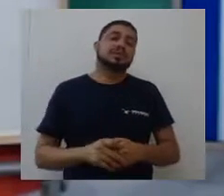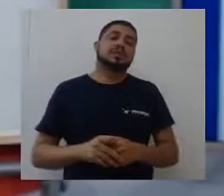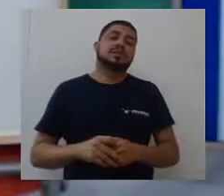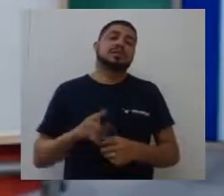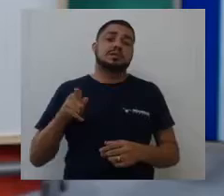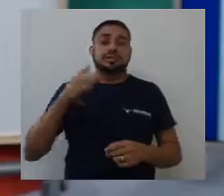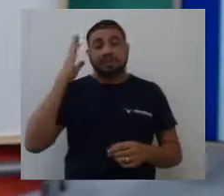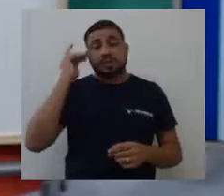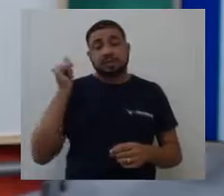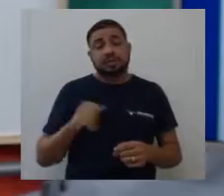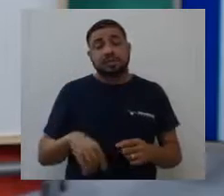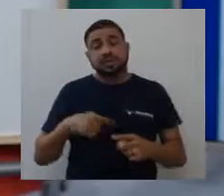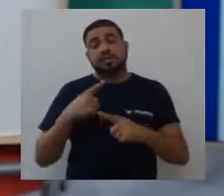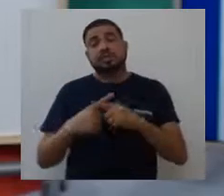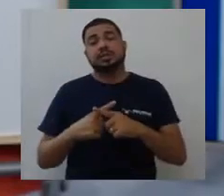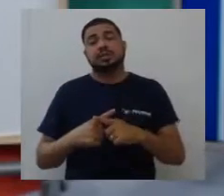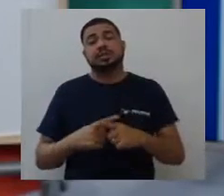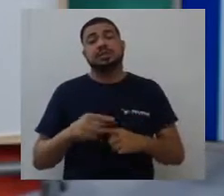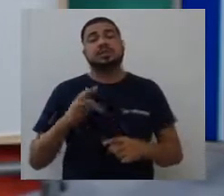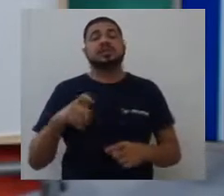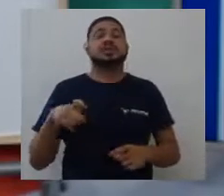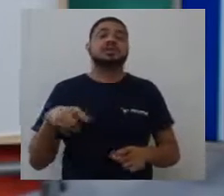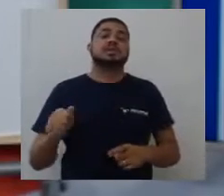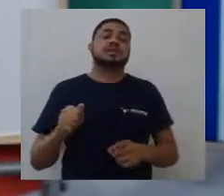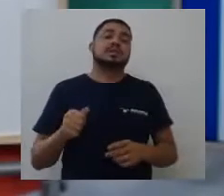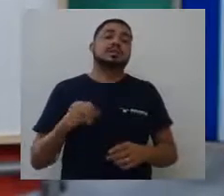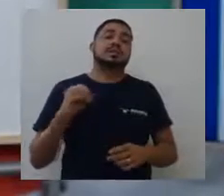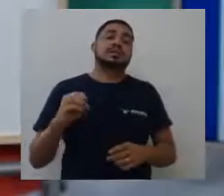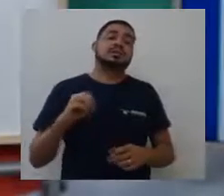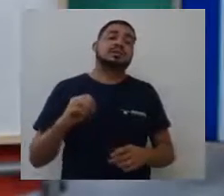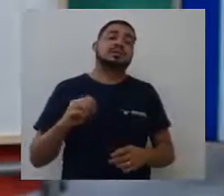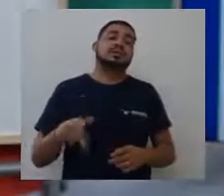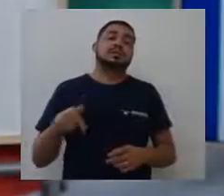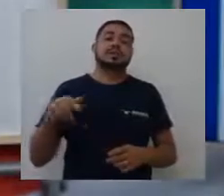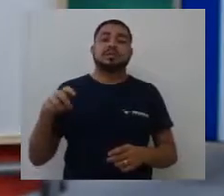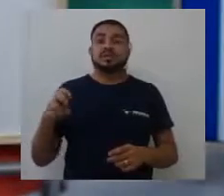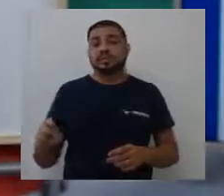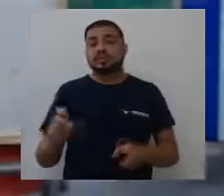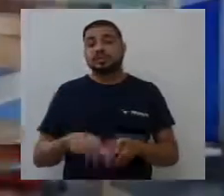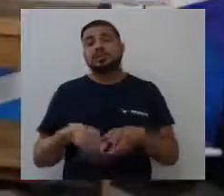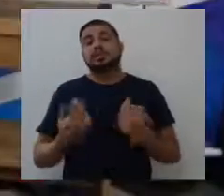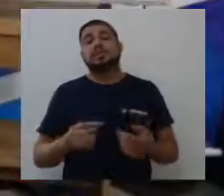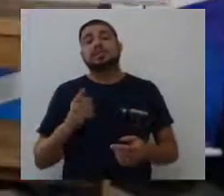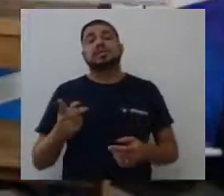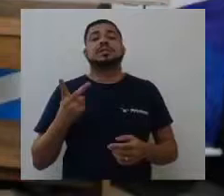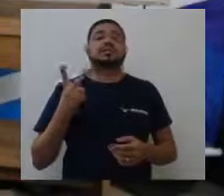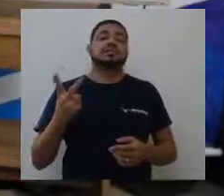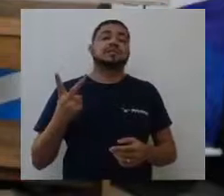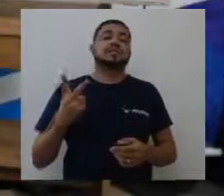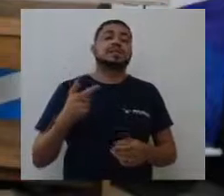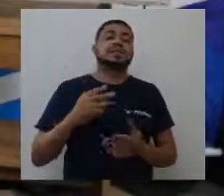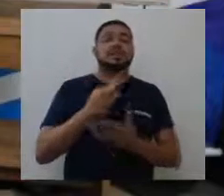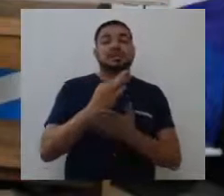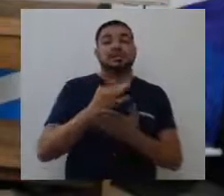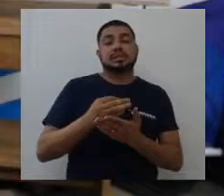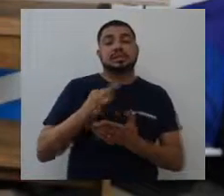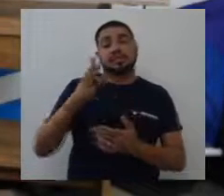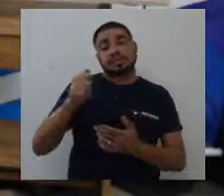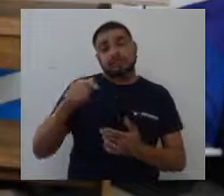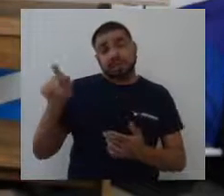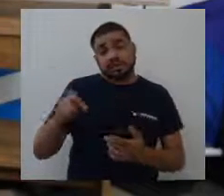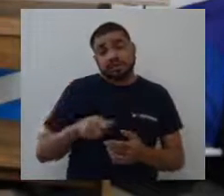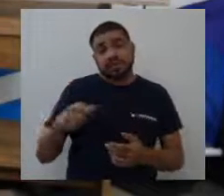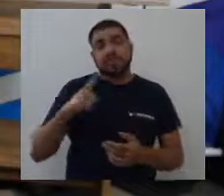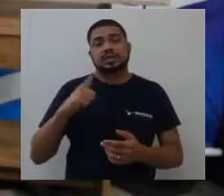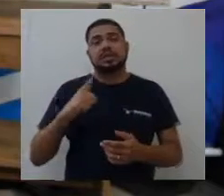tu sabe que é multiplicar pela taxa de 0,75. Tu percebeu? Então, essas duas taxas, eu tenho um aumento e